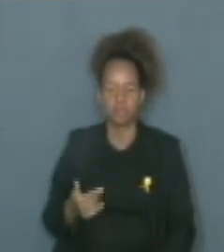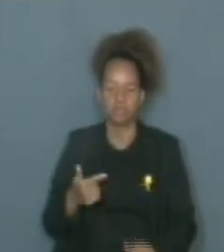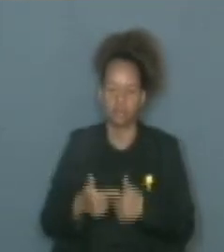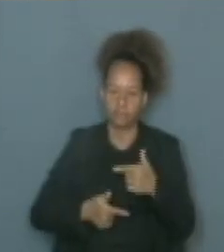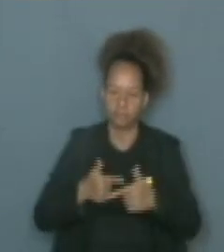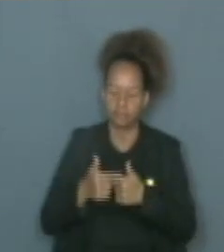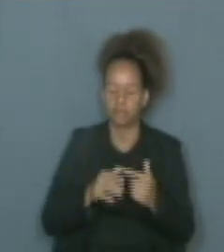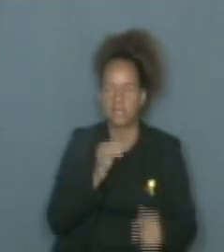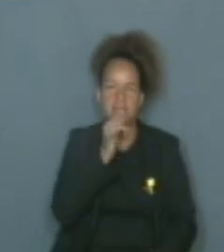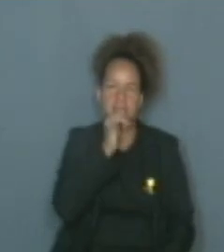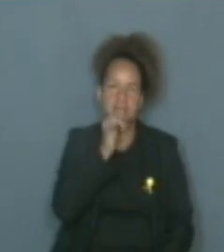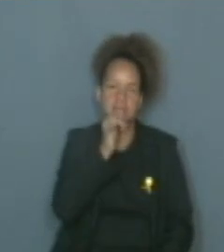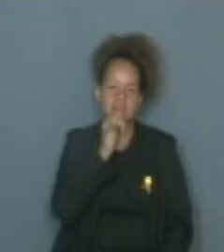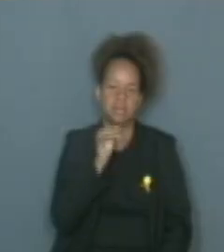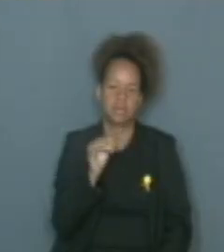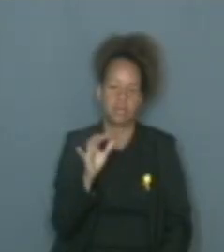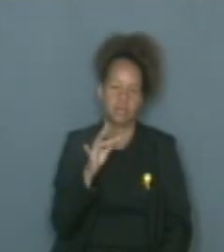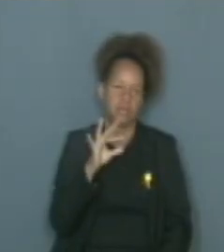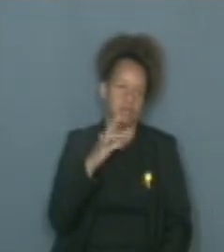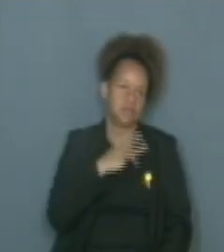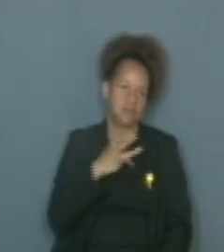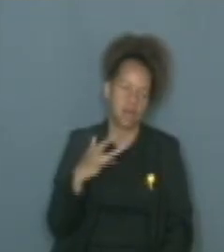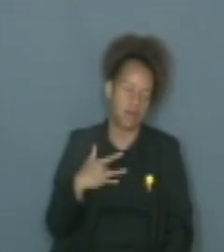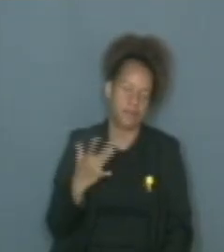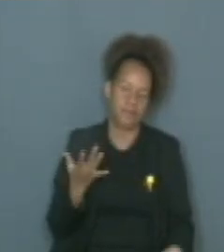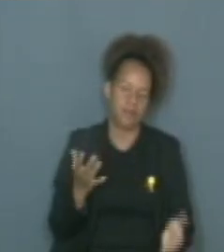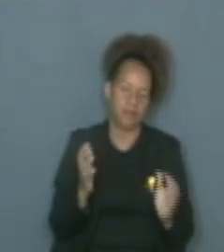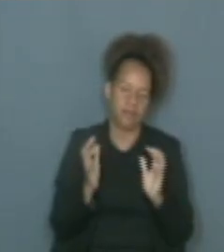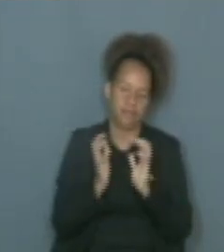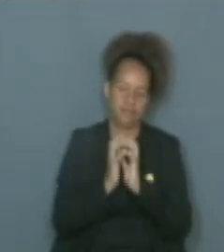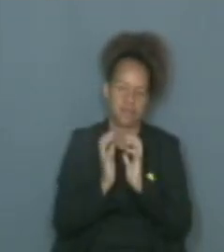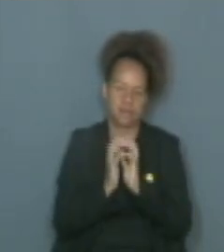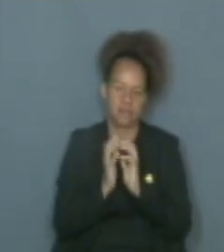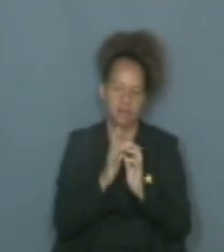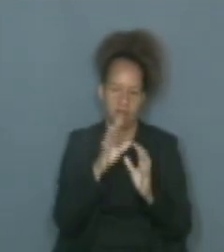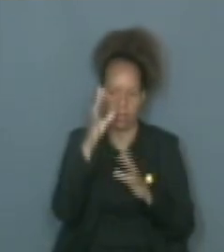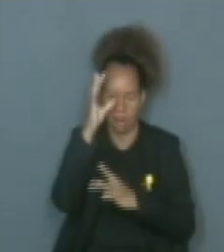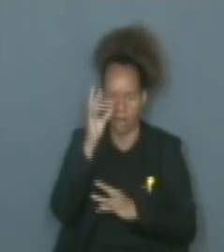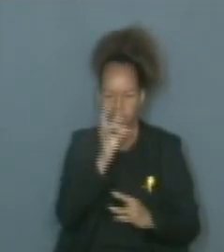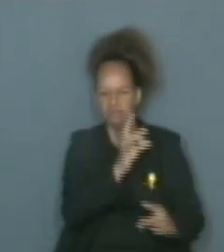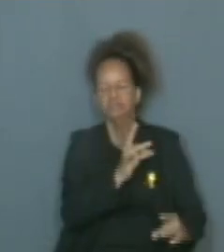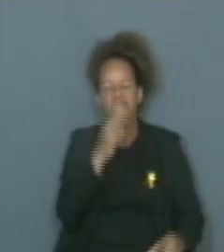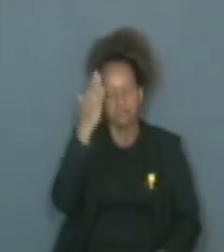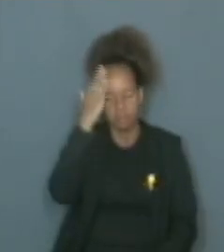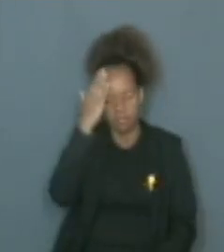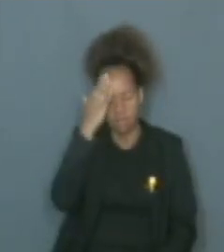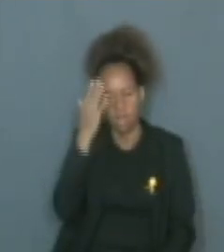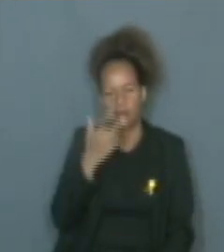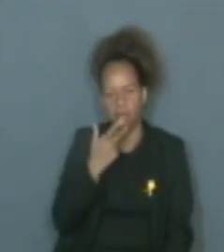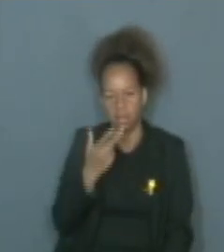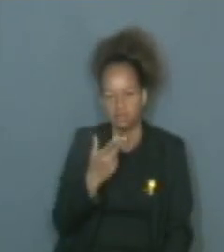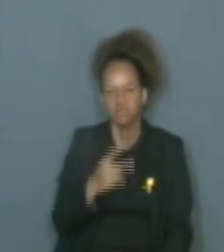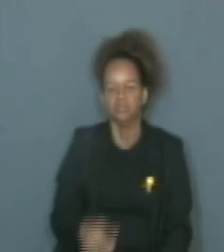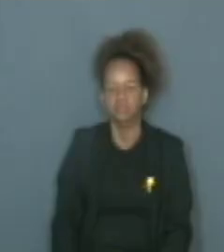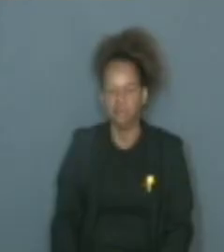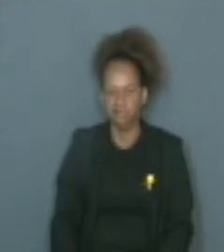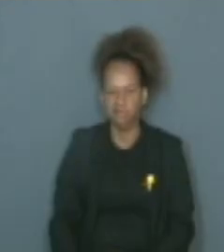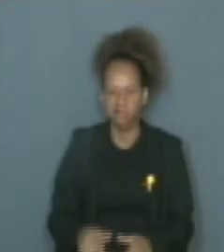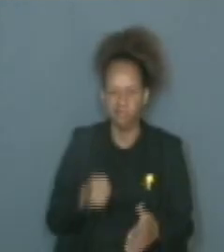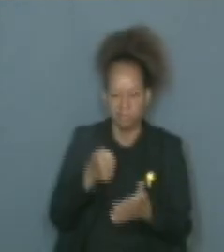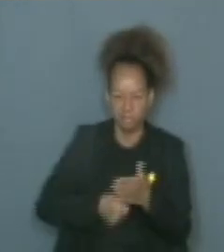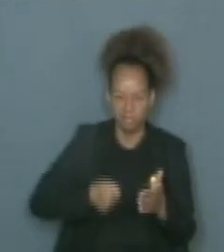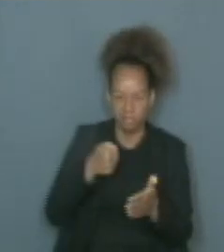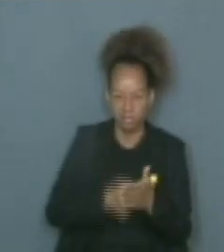que dizer, por exemplo, do Saúde Recife? O vereador Osmar está aí na fila de aparte, sabe o que eu estou falando, é um grande